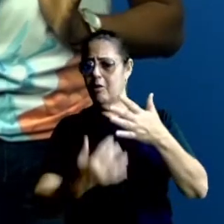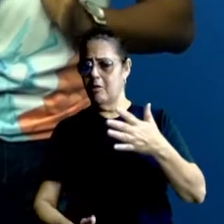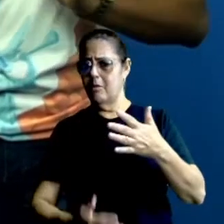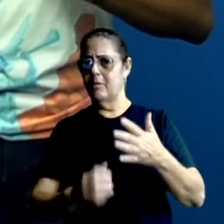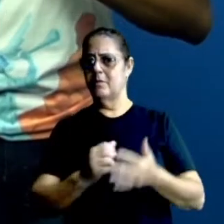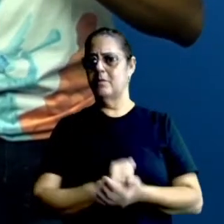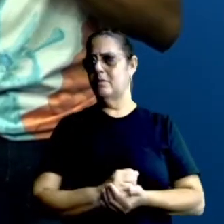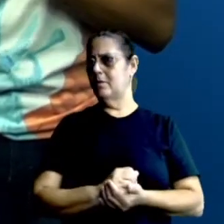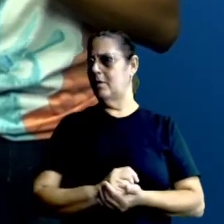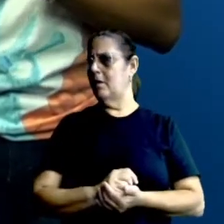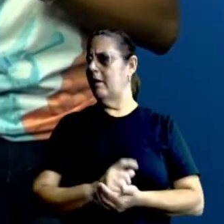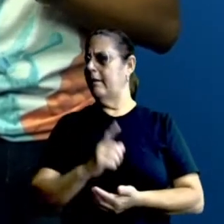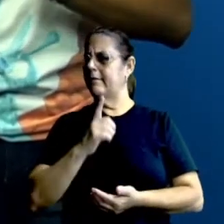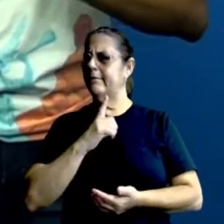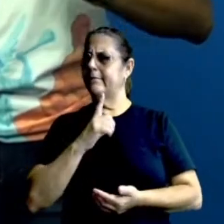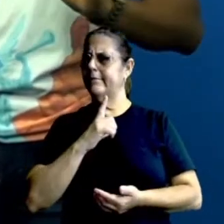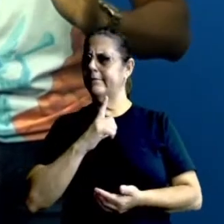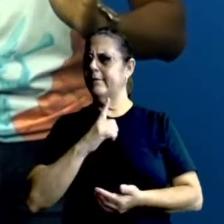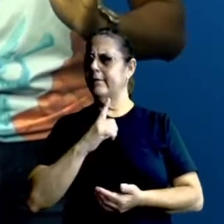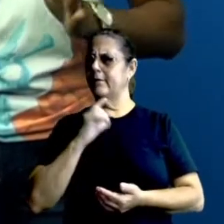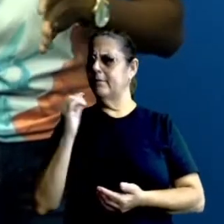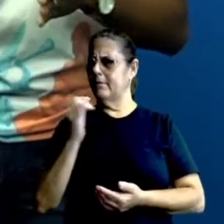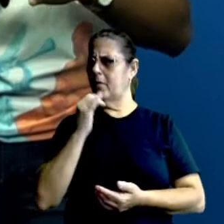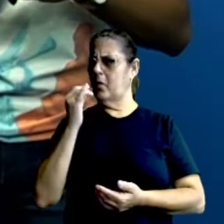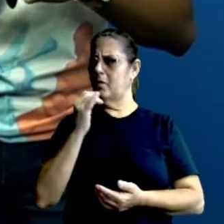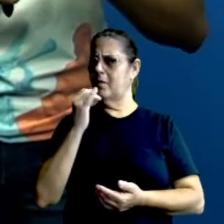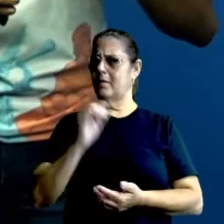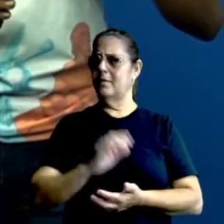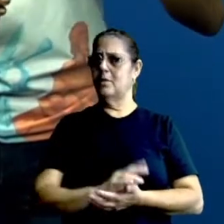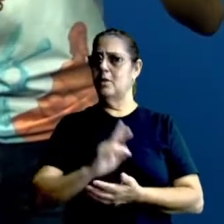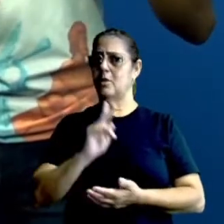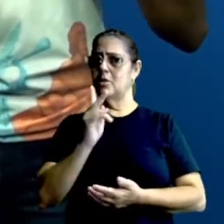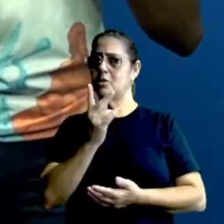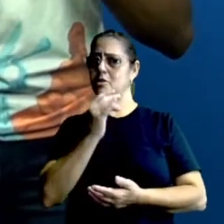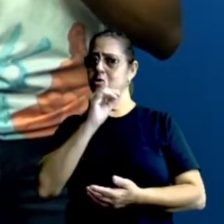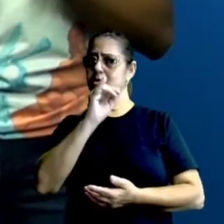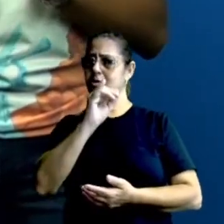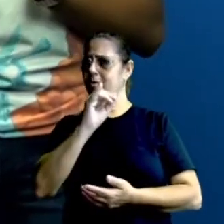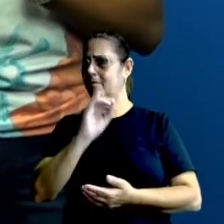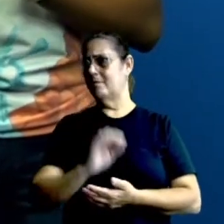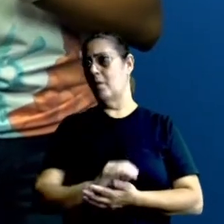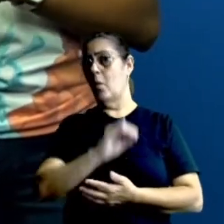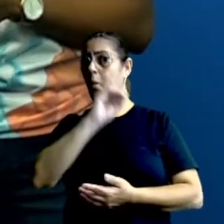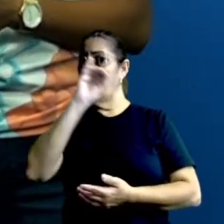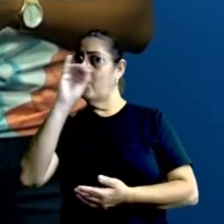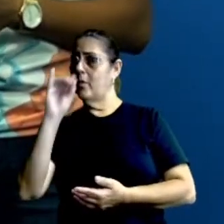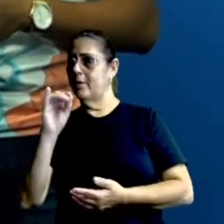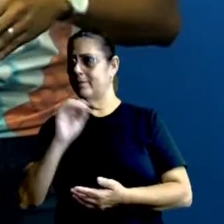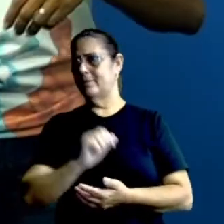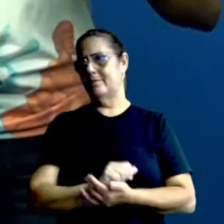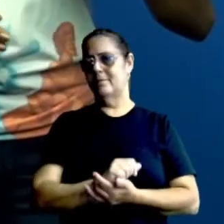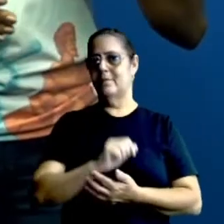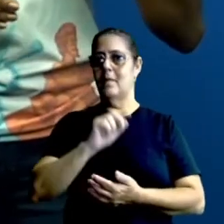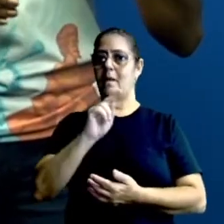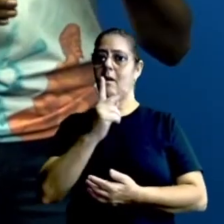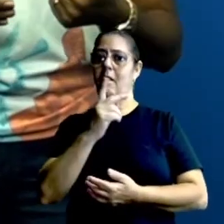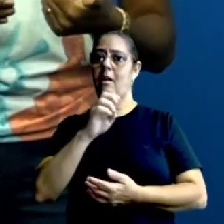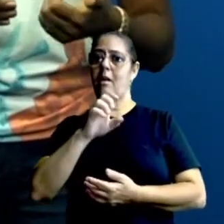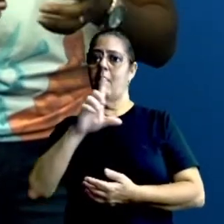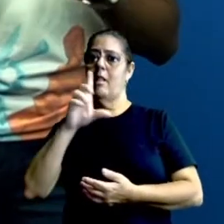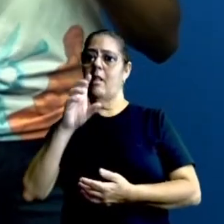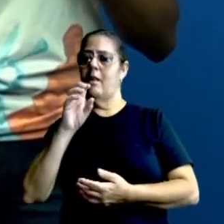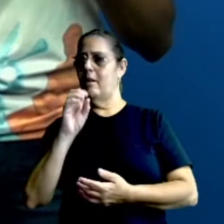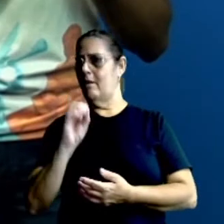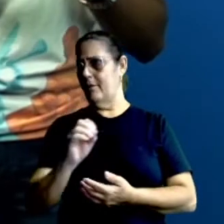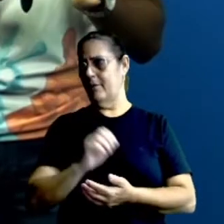utilizar e você parece essenciais lógico então nós temos o raio que a gente chama de oi temos